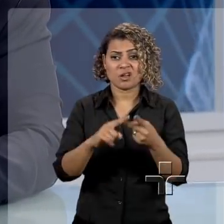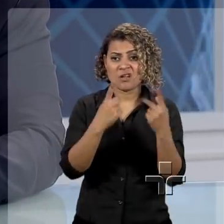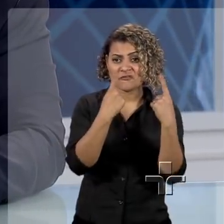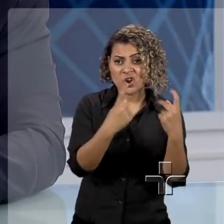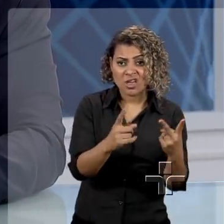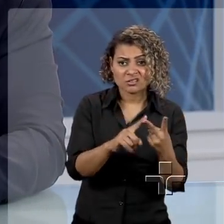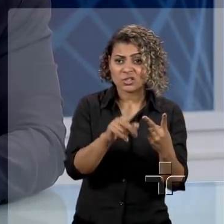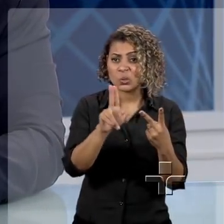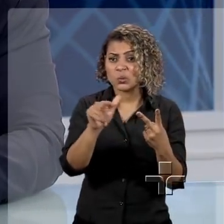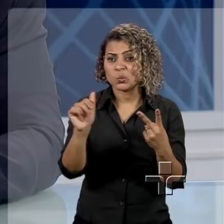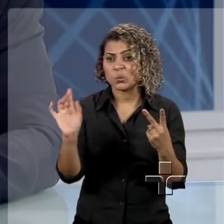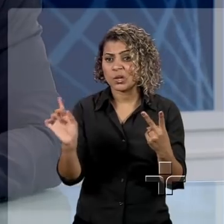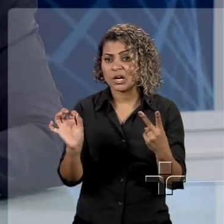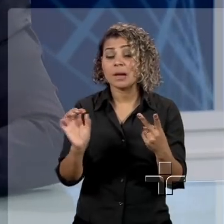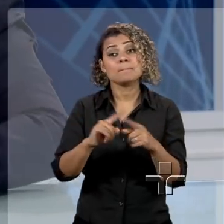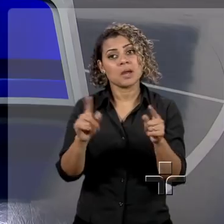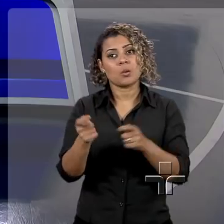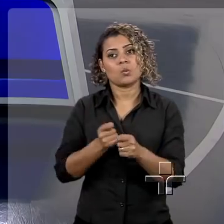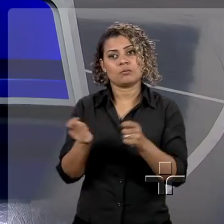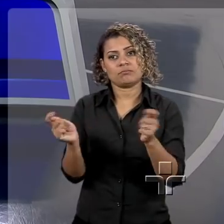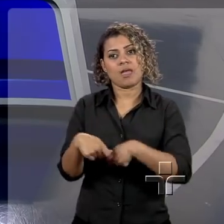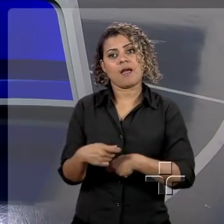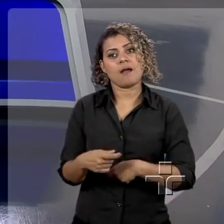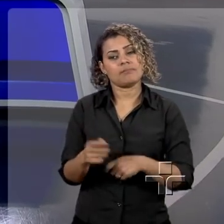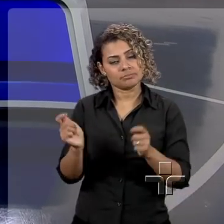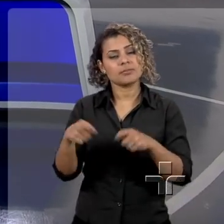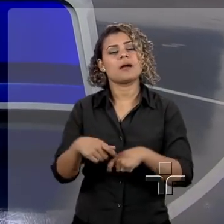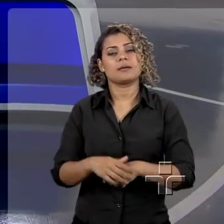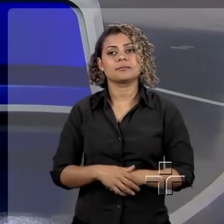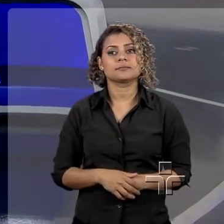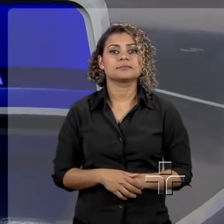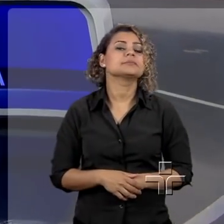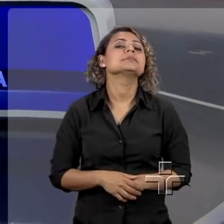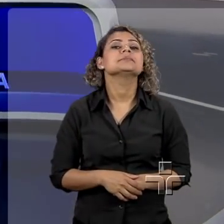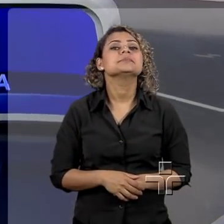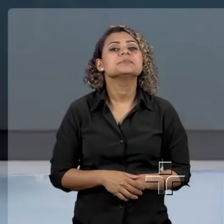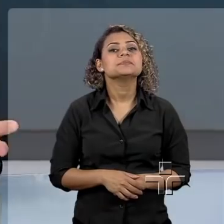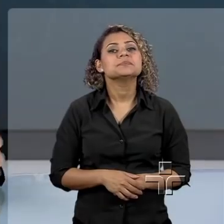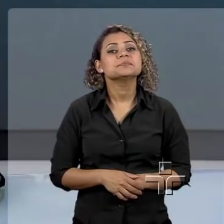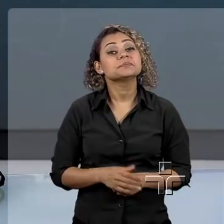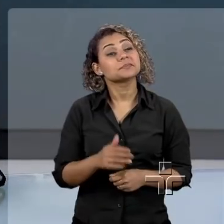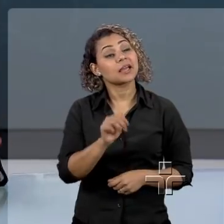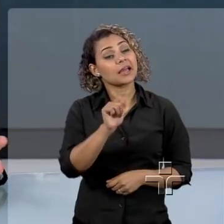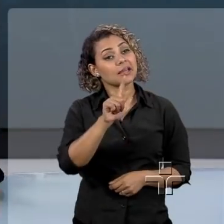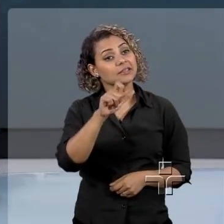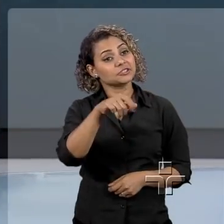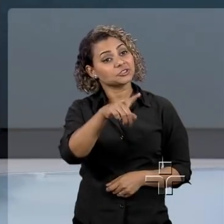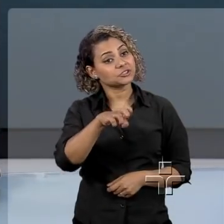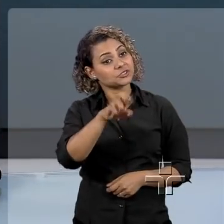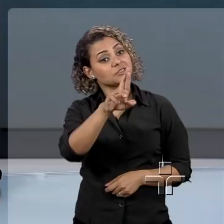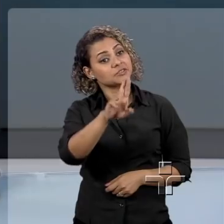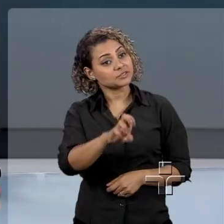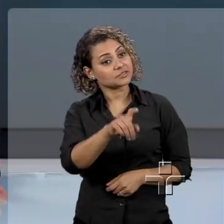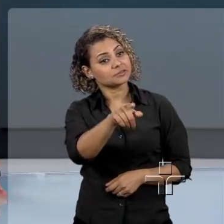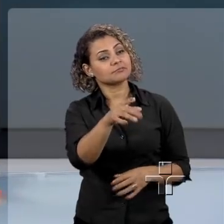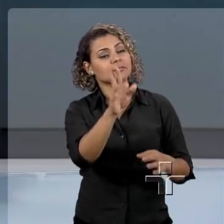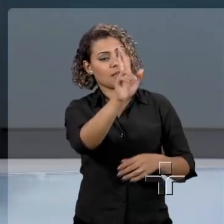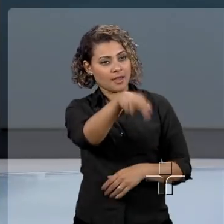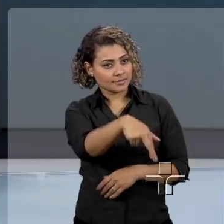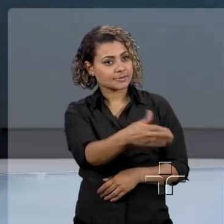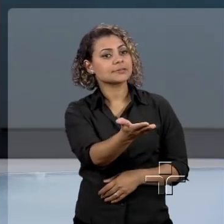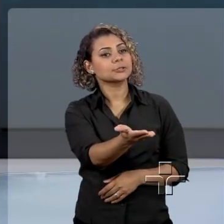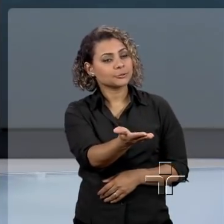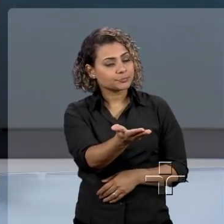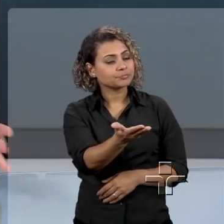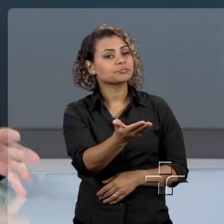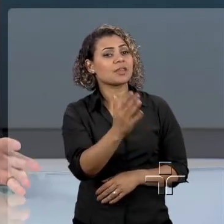não vai acabar, mas controle é possível. Rodrigo, quem você responde? Do Alexandre, ele tem razão e tem que ter mesmo todas as regras para